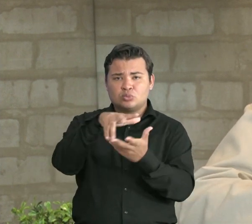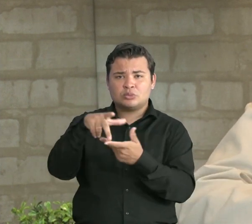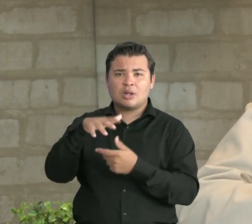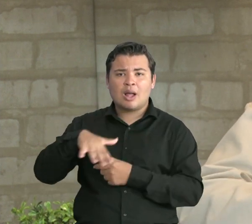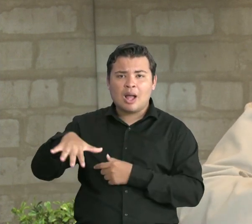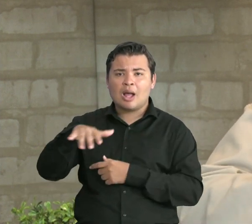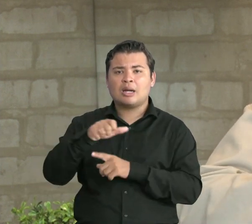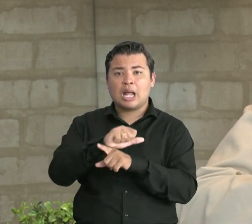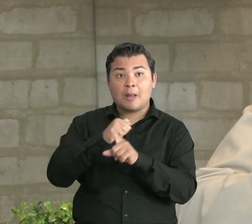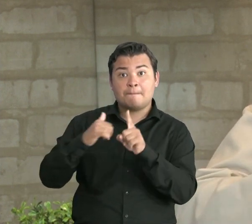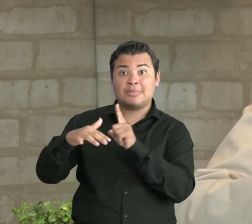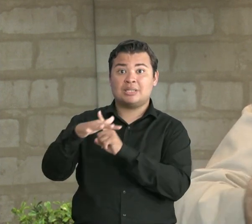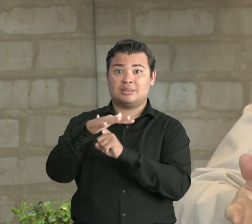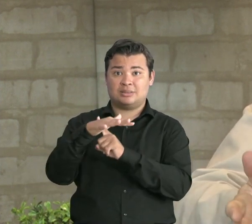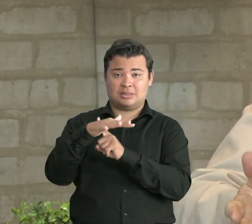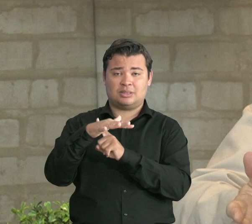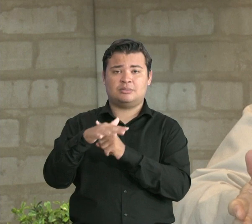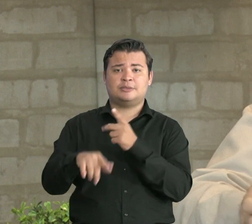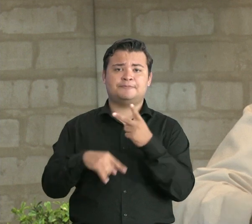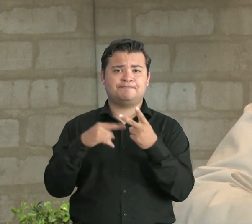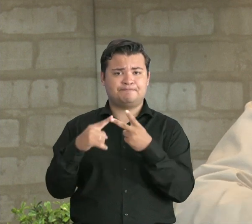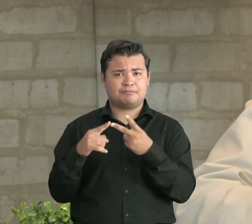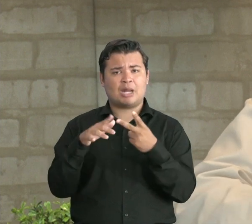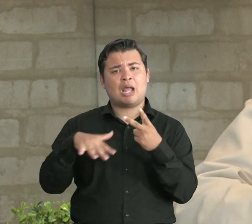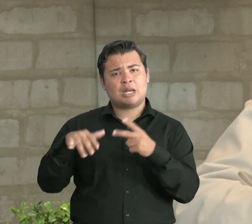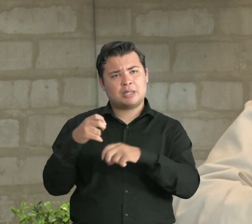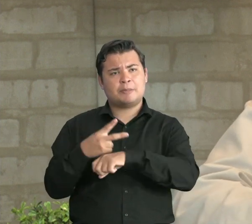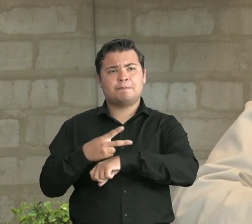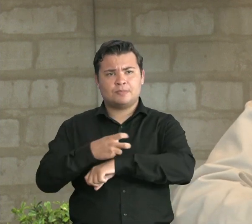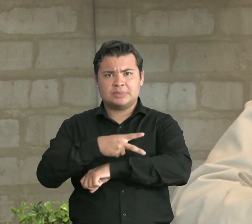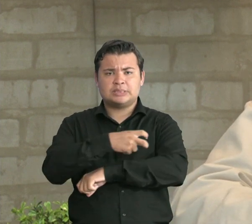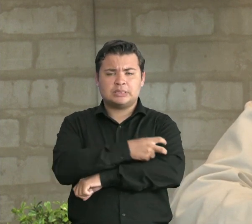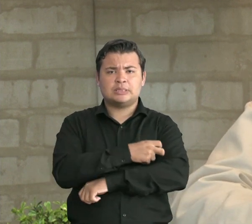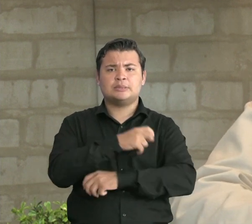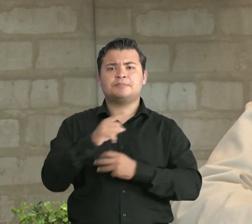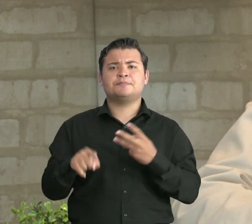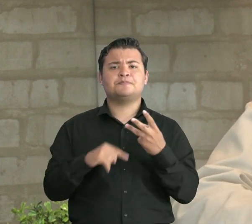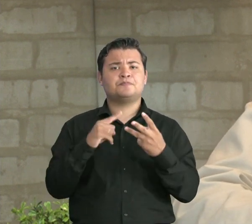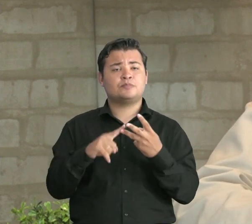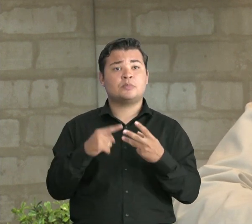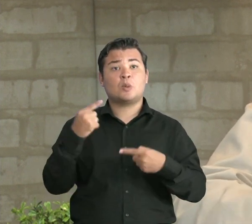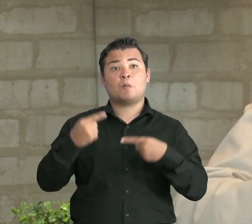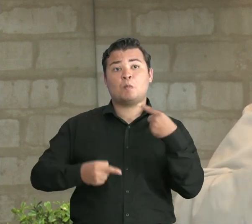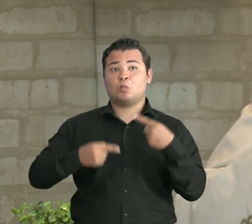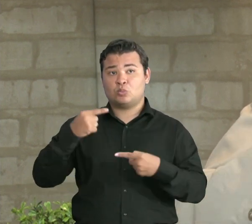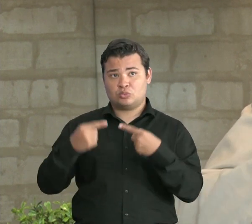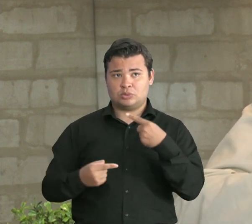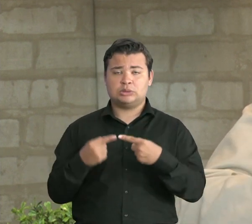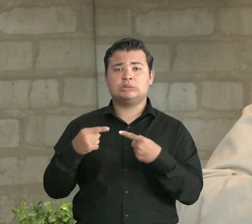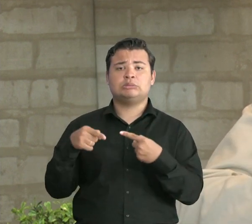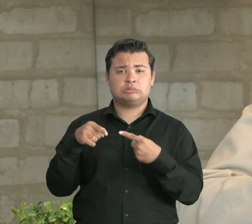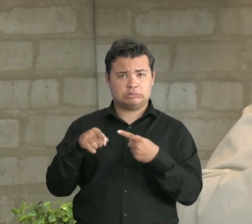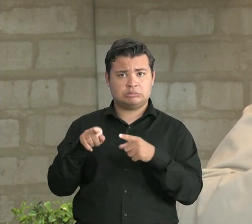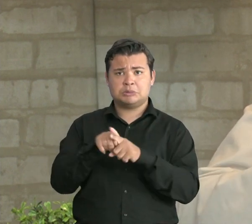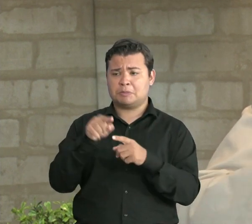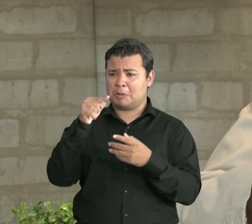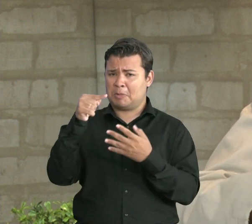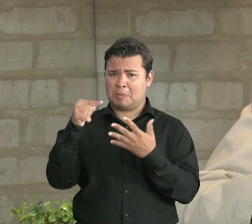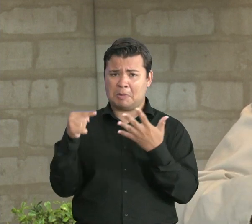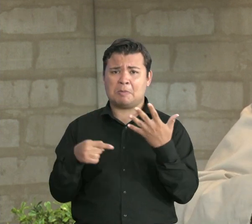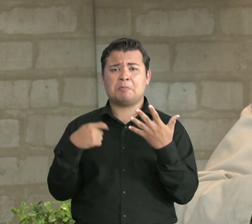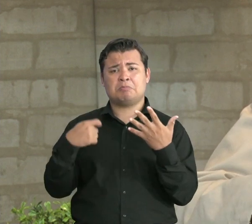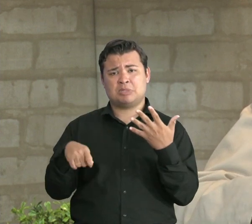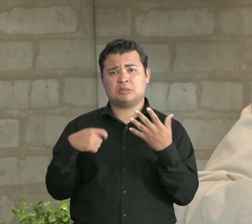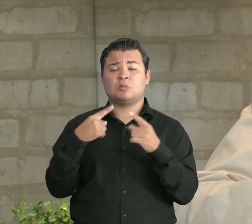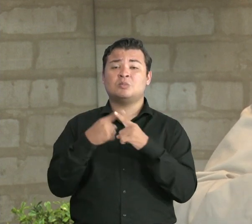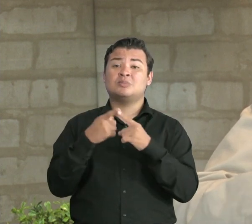ambiental, a questão propriamente epistêmica e política, em última instância, dado que possivelmente a gente vive